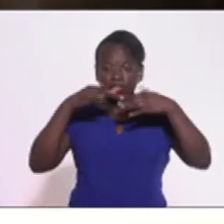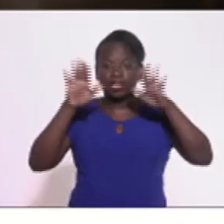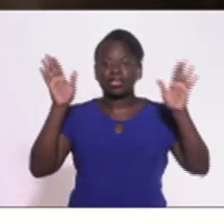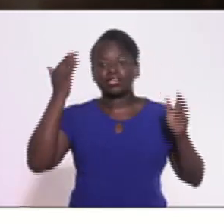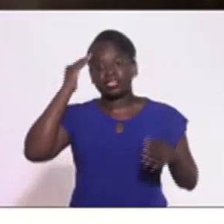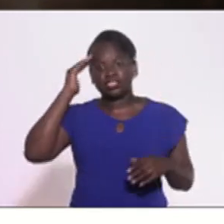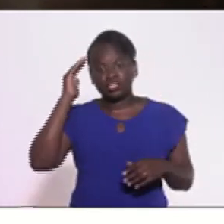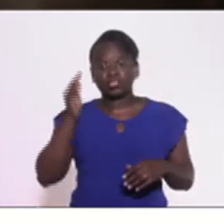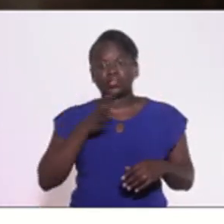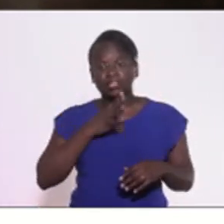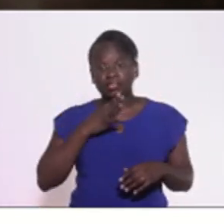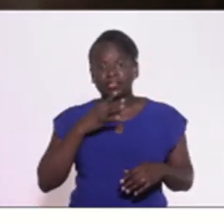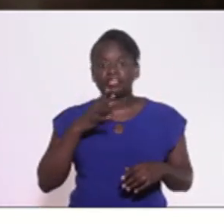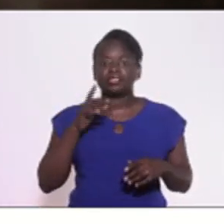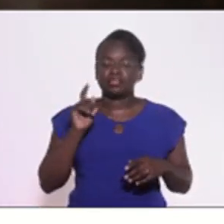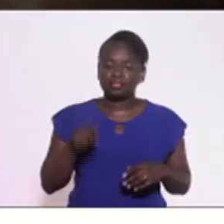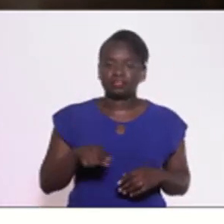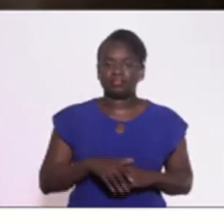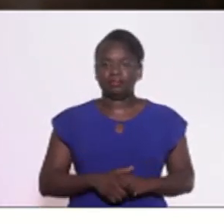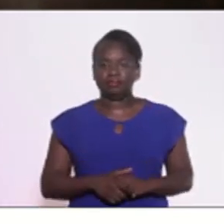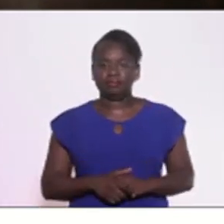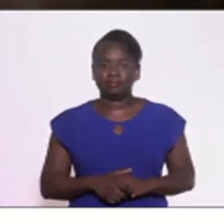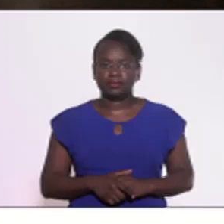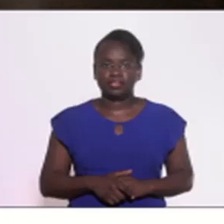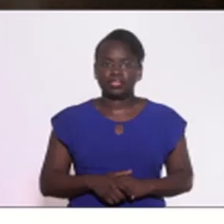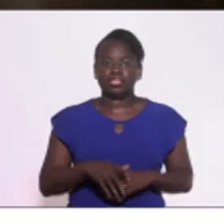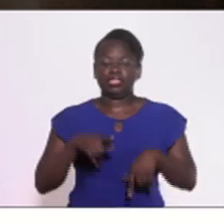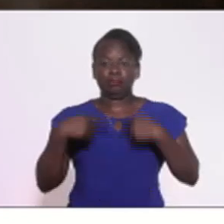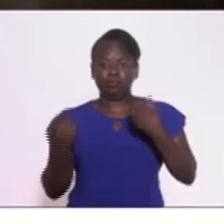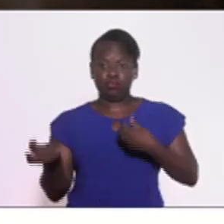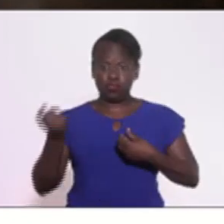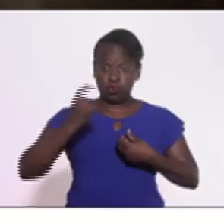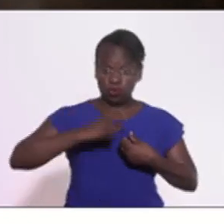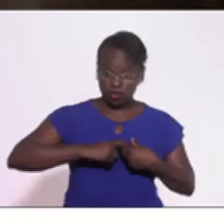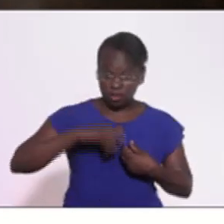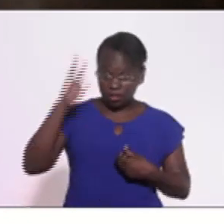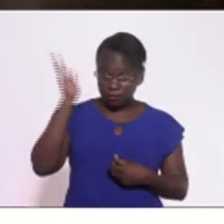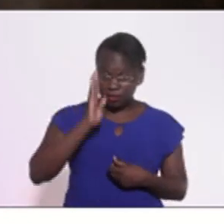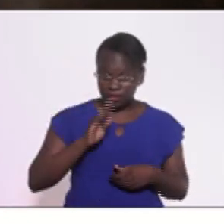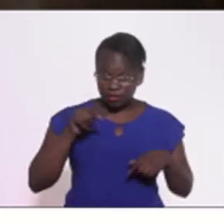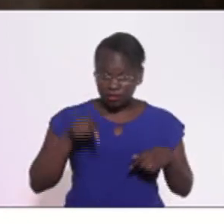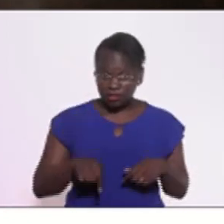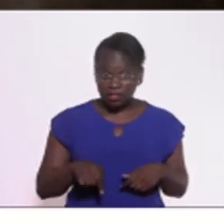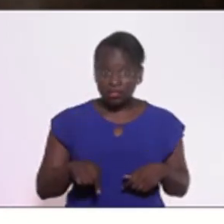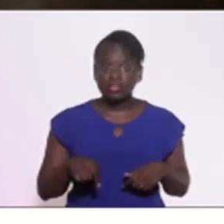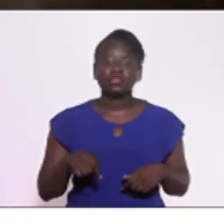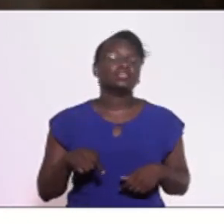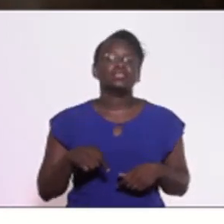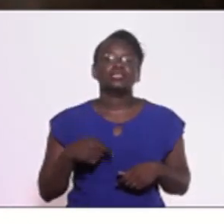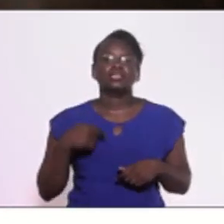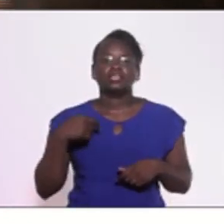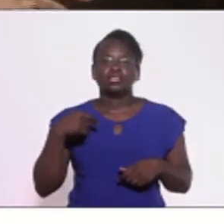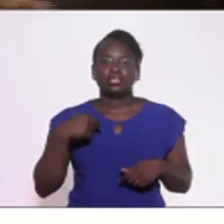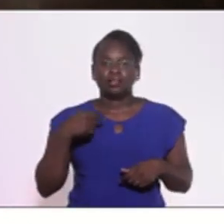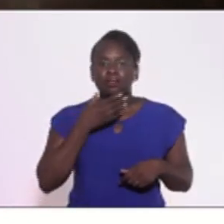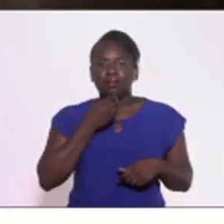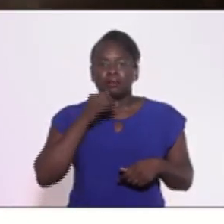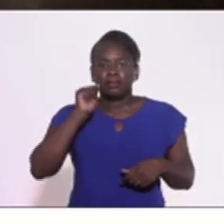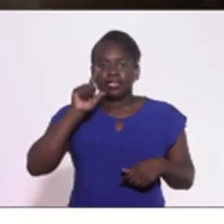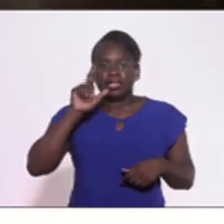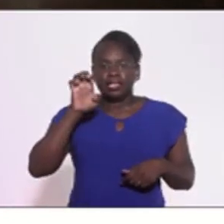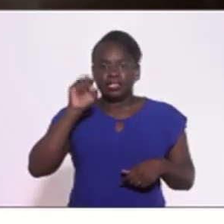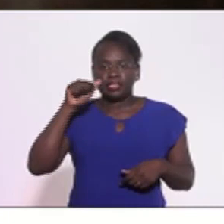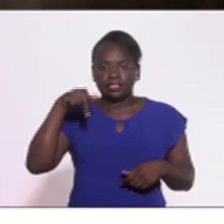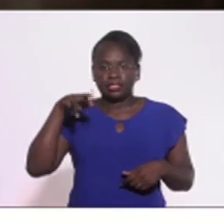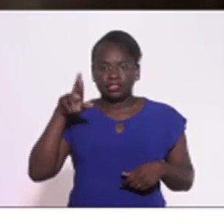noção do que era, né? Quando voltei para o Brasil, fui instada pelo senhor Alexander